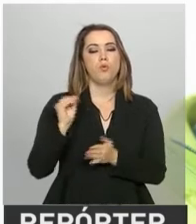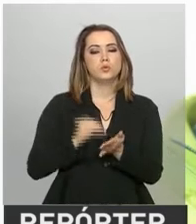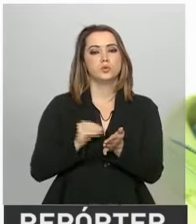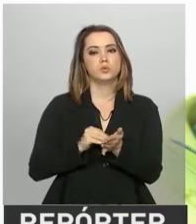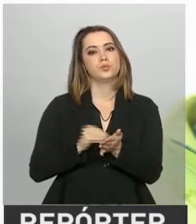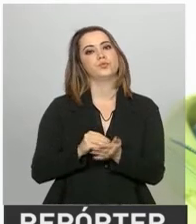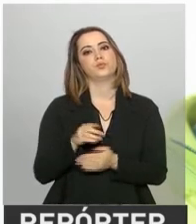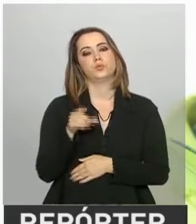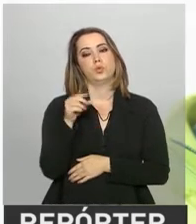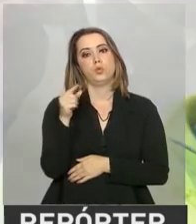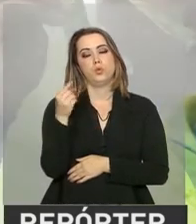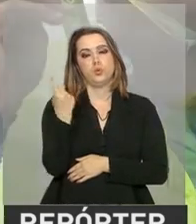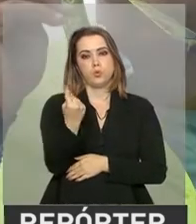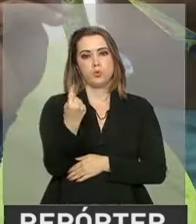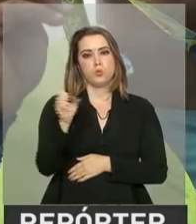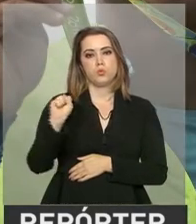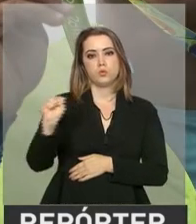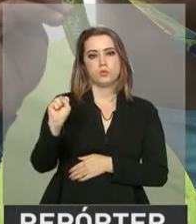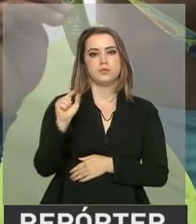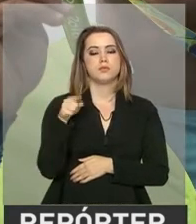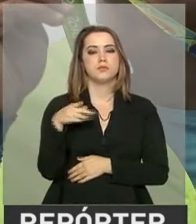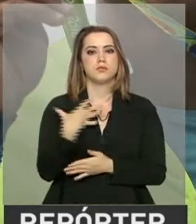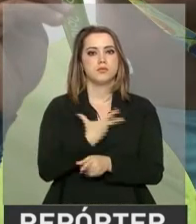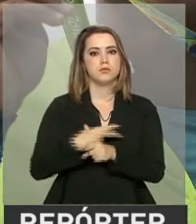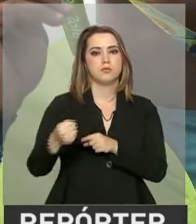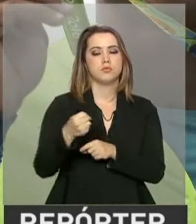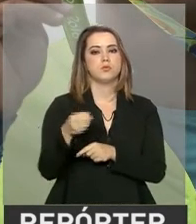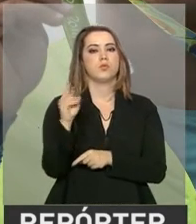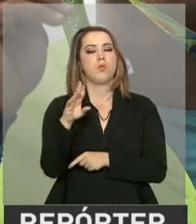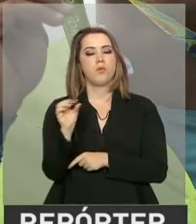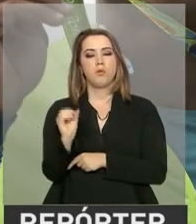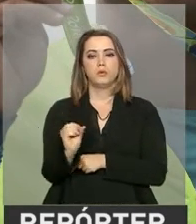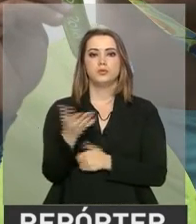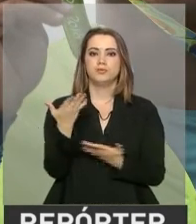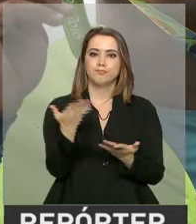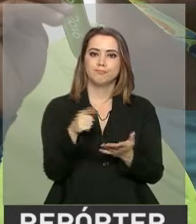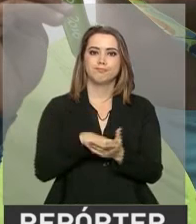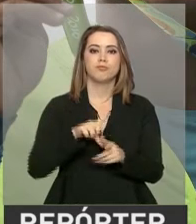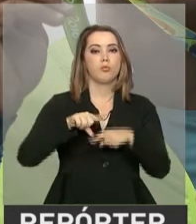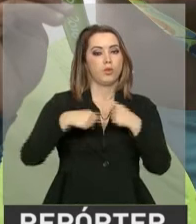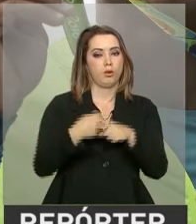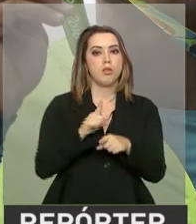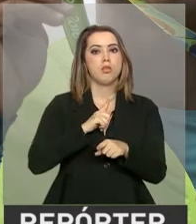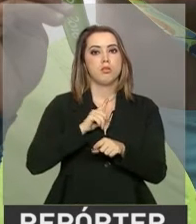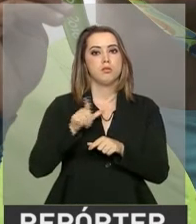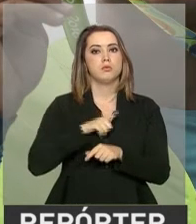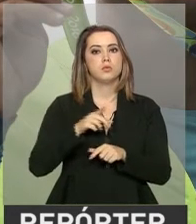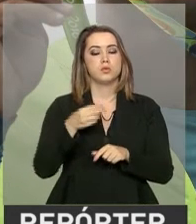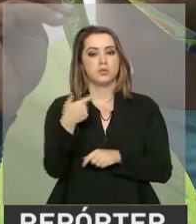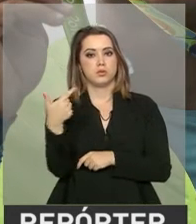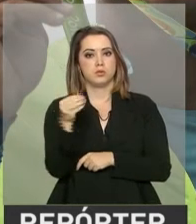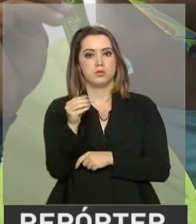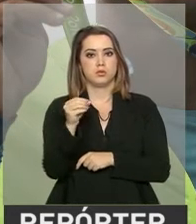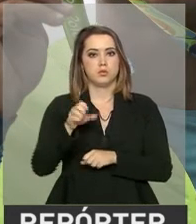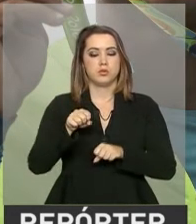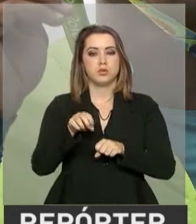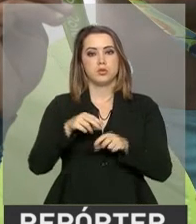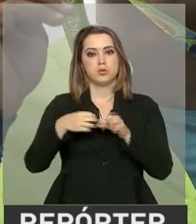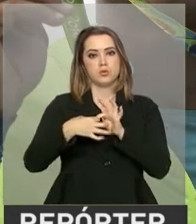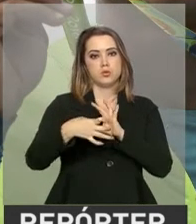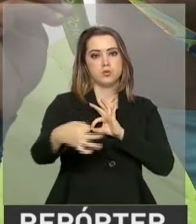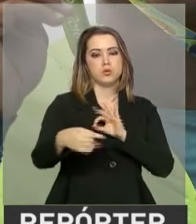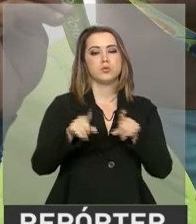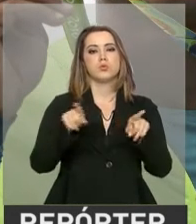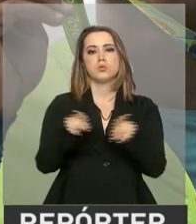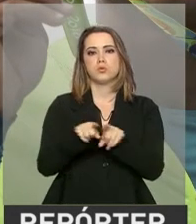de ouro. E nos próximos dias, Isaquias pode conquistar outras medalhas para o Brasil. Ele ainda compete nos 200 metros em canoa individual e